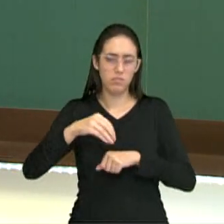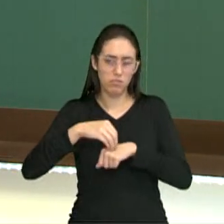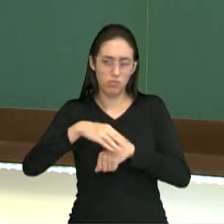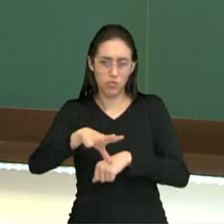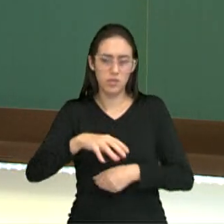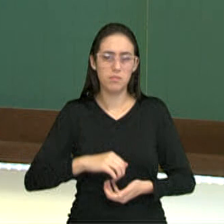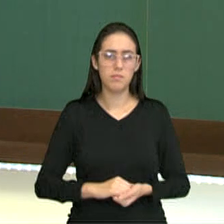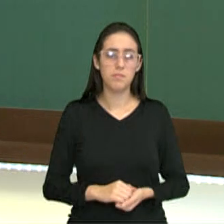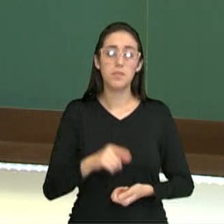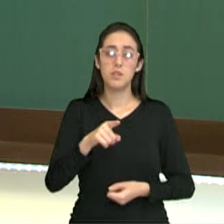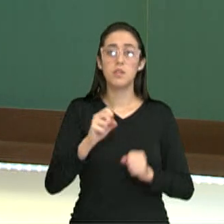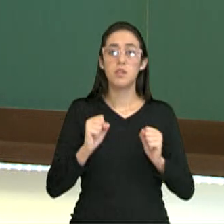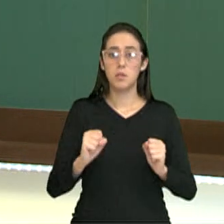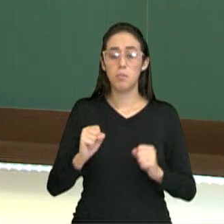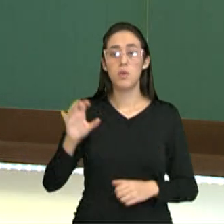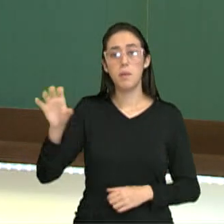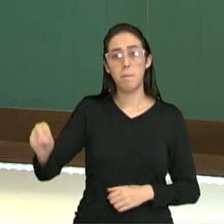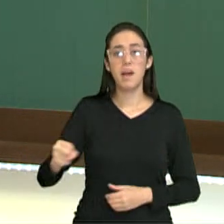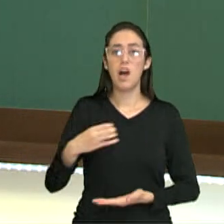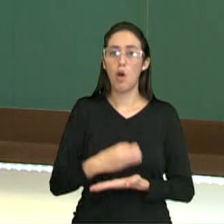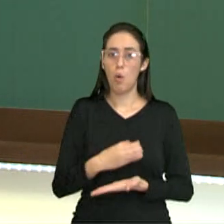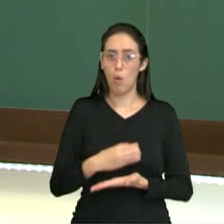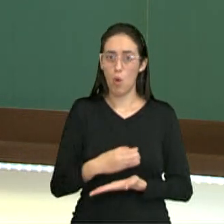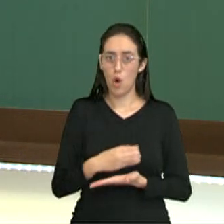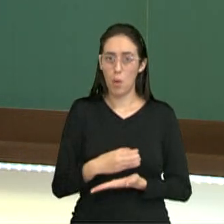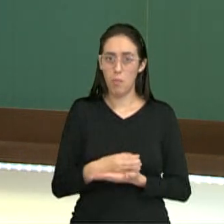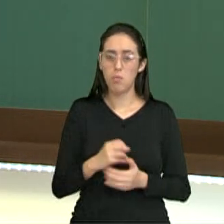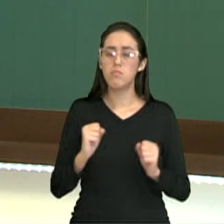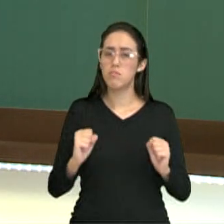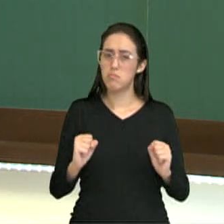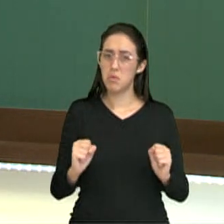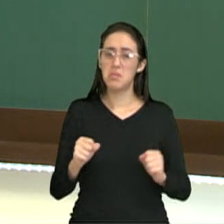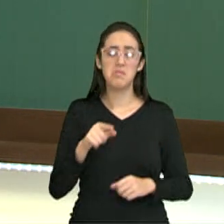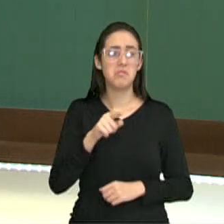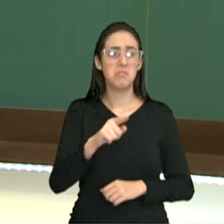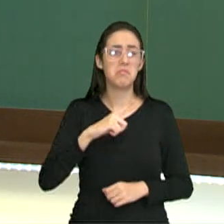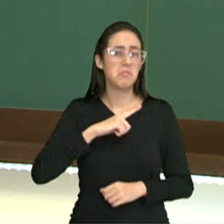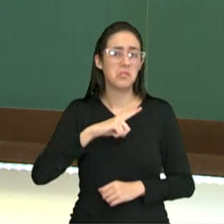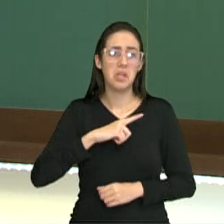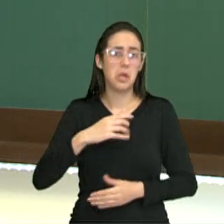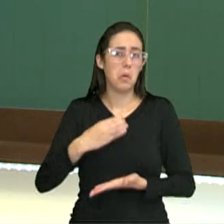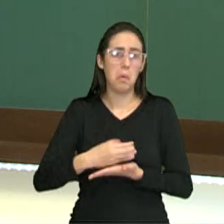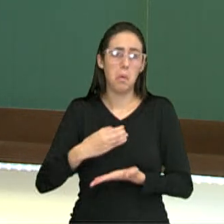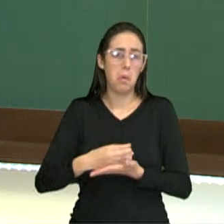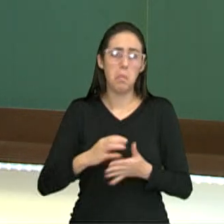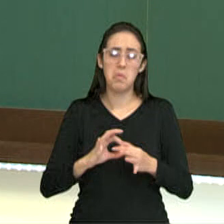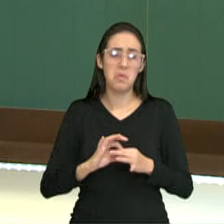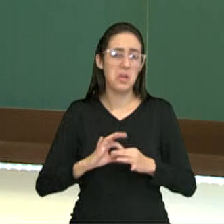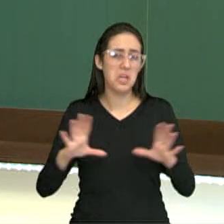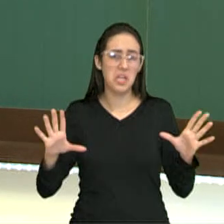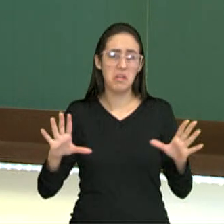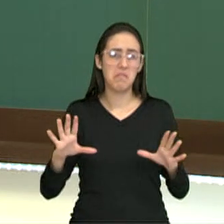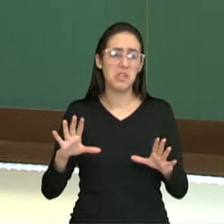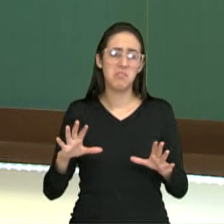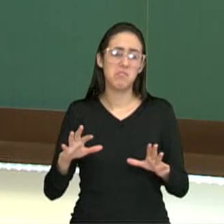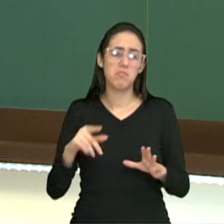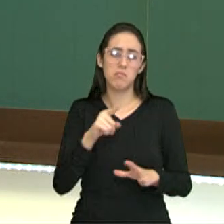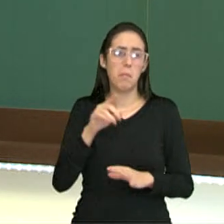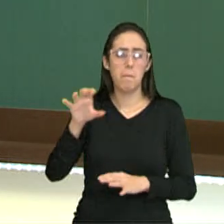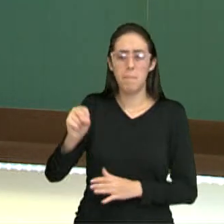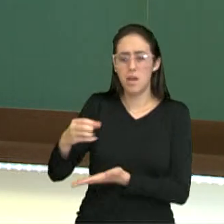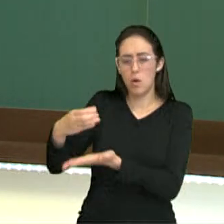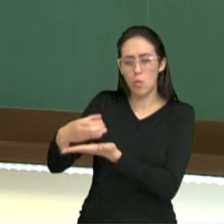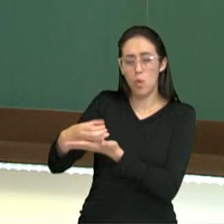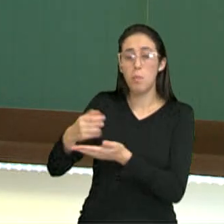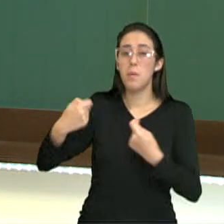vocês. Vocês podem pegar um copinho lá que vocês têm, ou que tem o formato de um tronco de